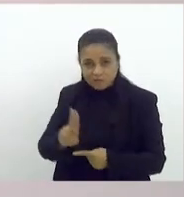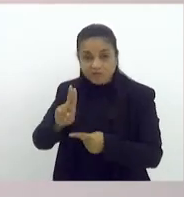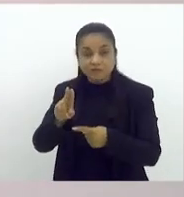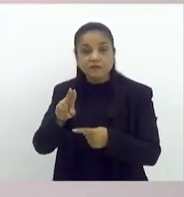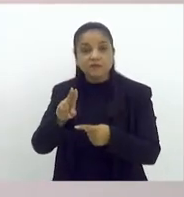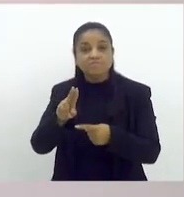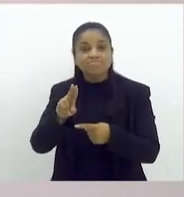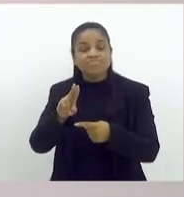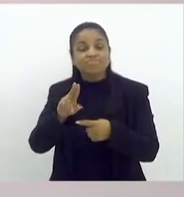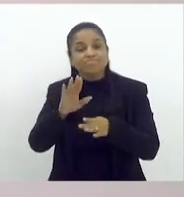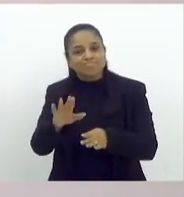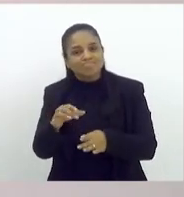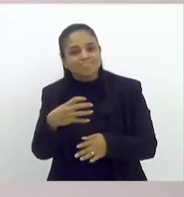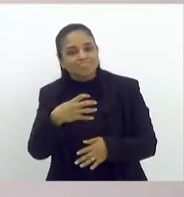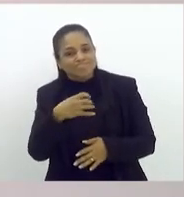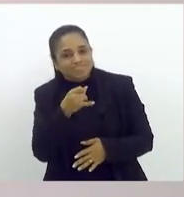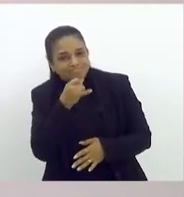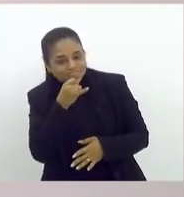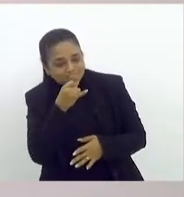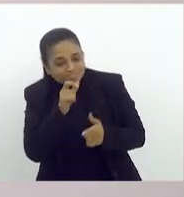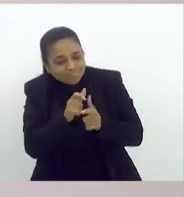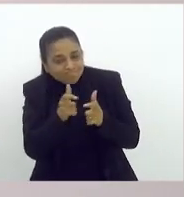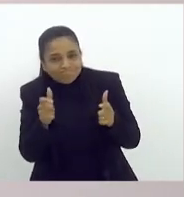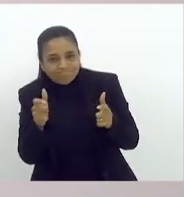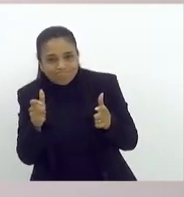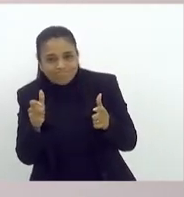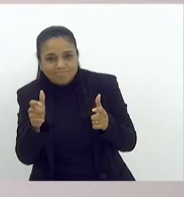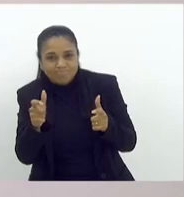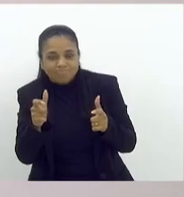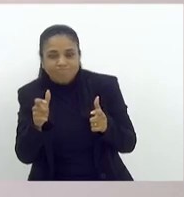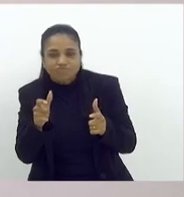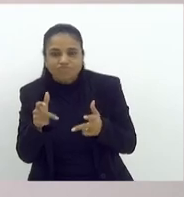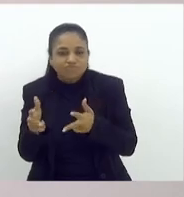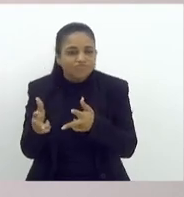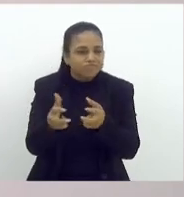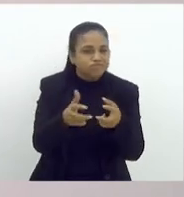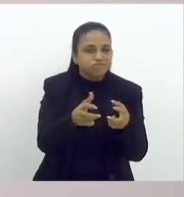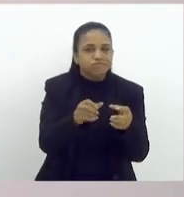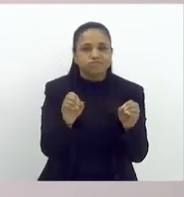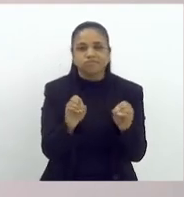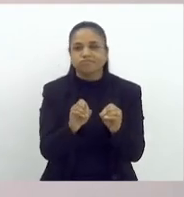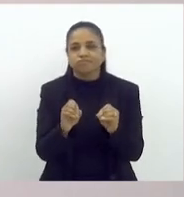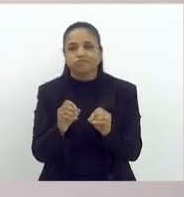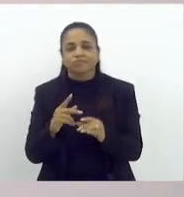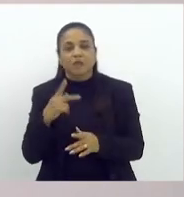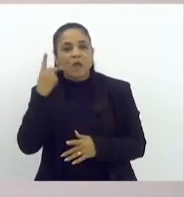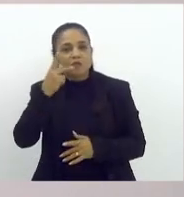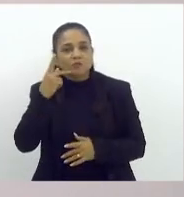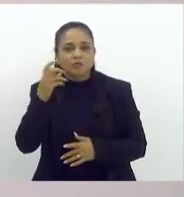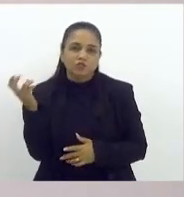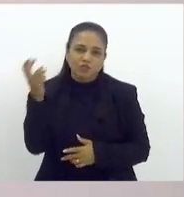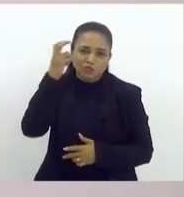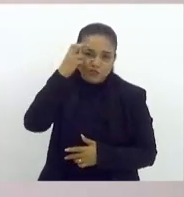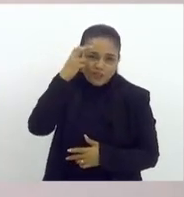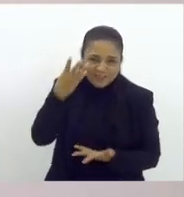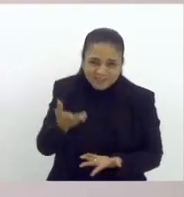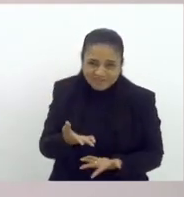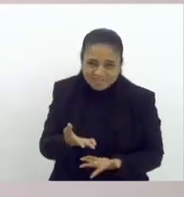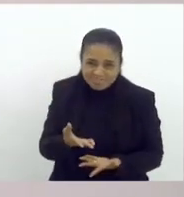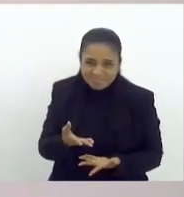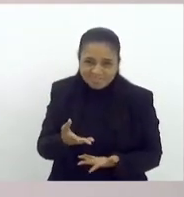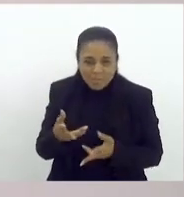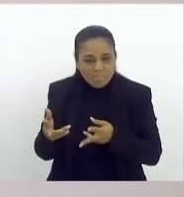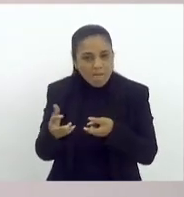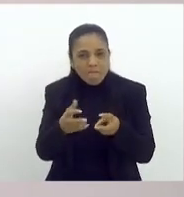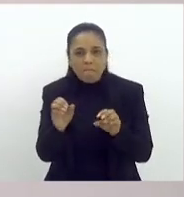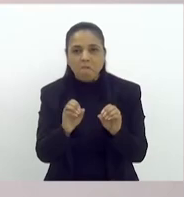infelizmente esse crescimento não se faz notar no campo das políticas culturais óbvio que a gente